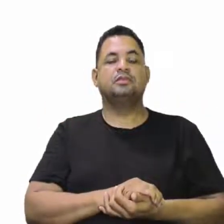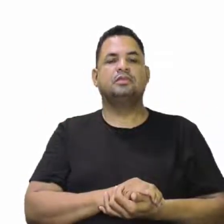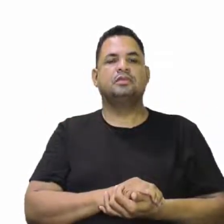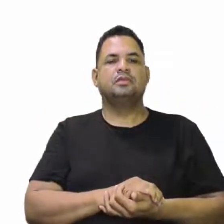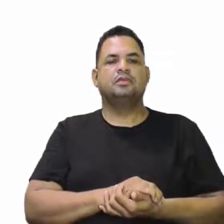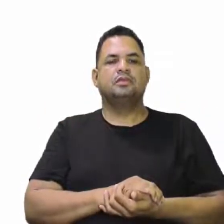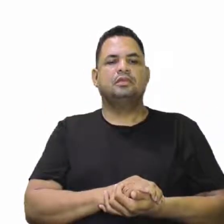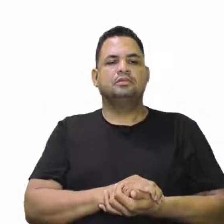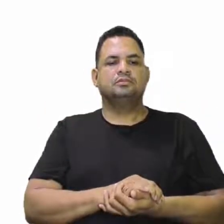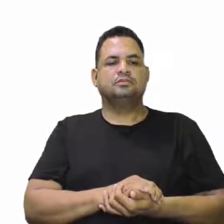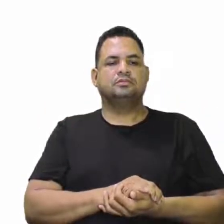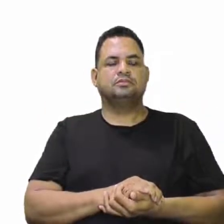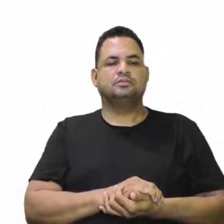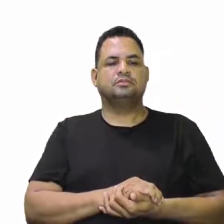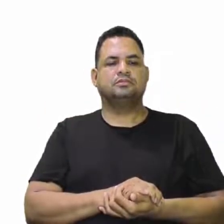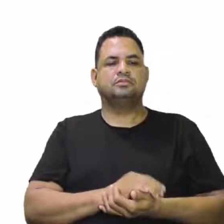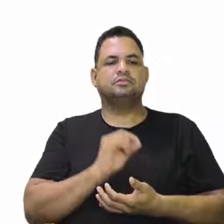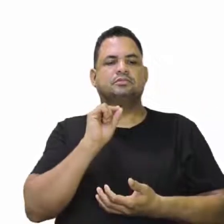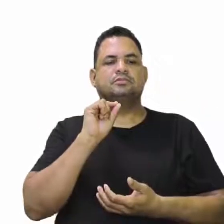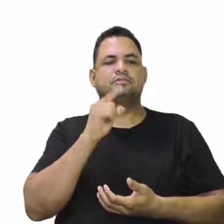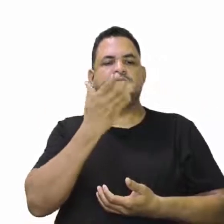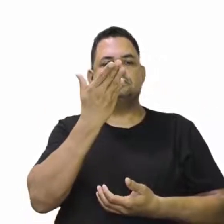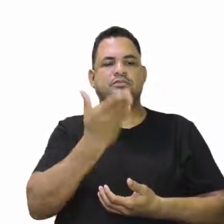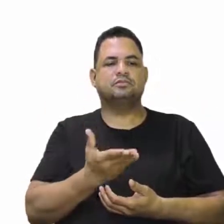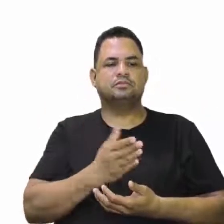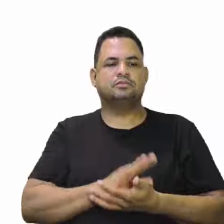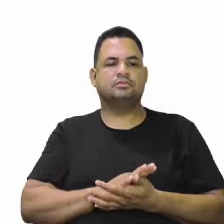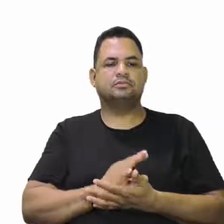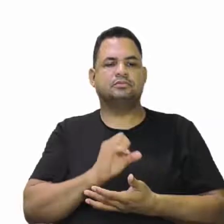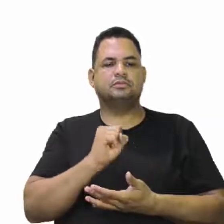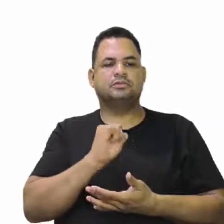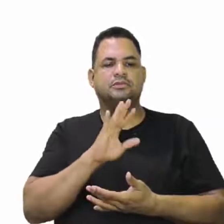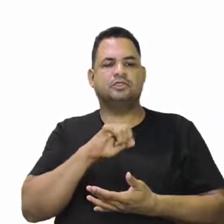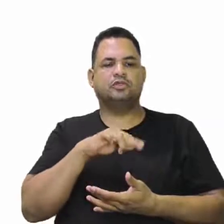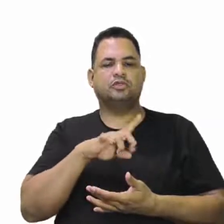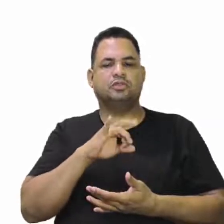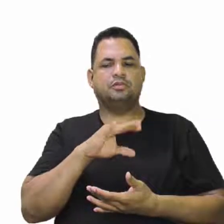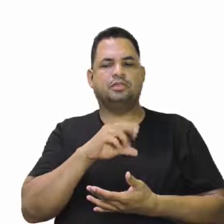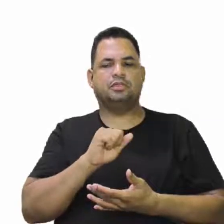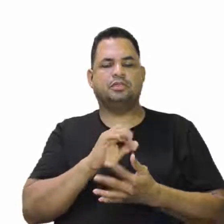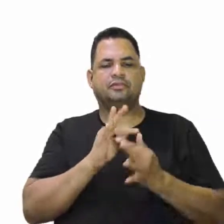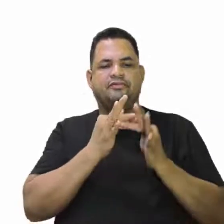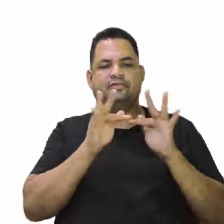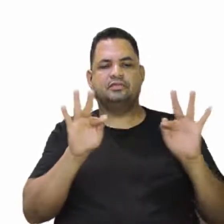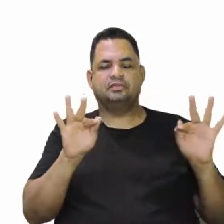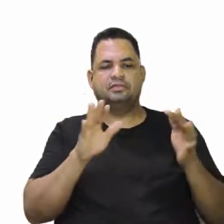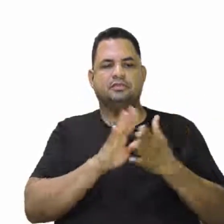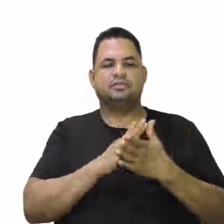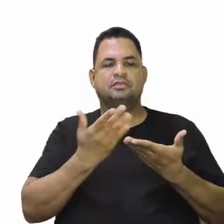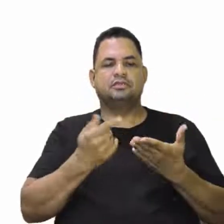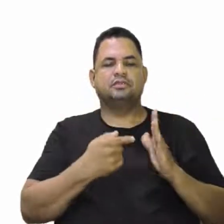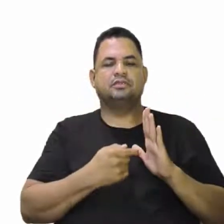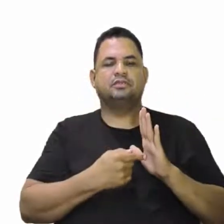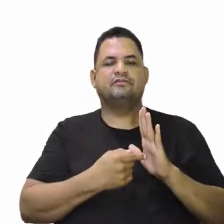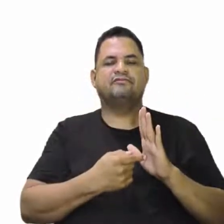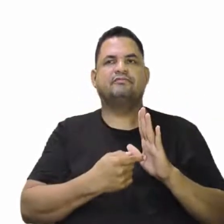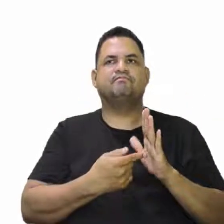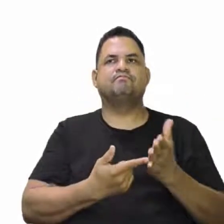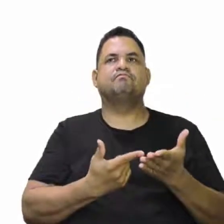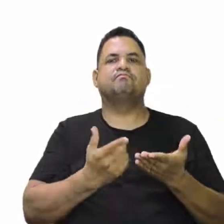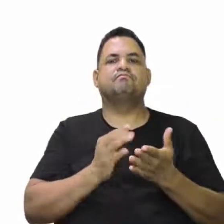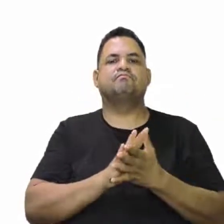O tic-tac do relógio que bate. É uma sinonímia frasal. Ele está ali fazendo